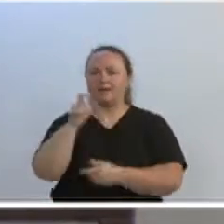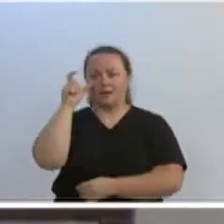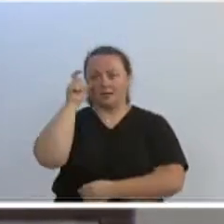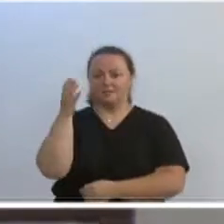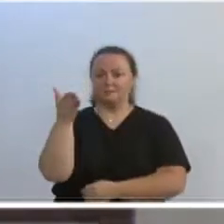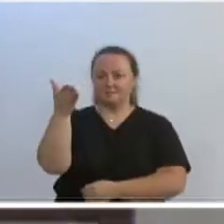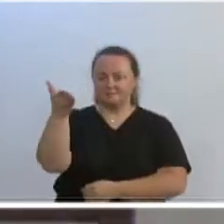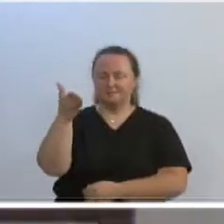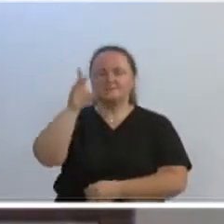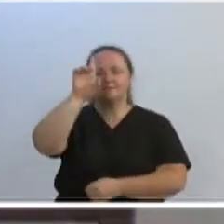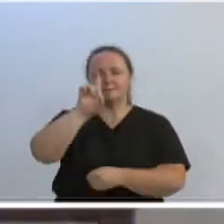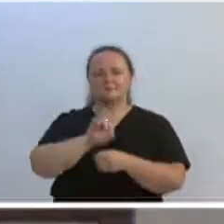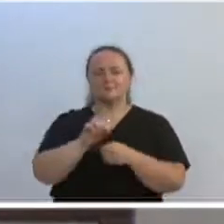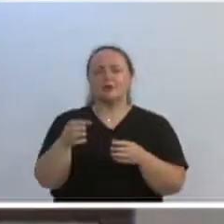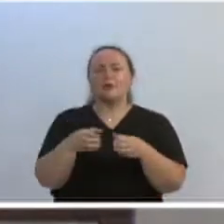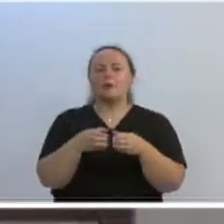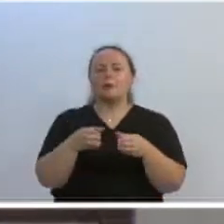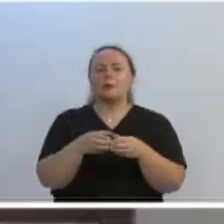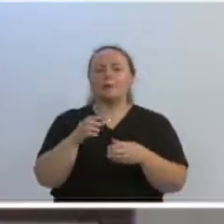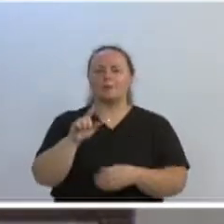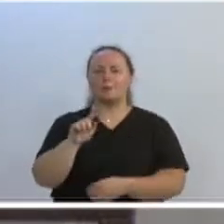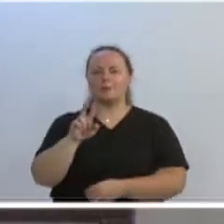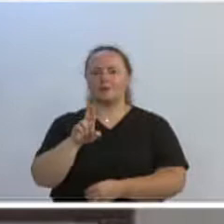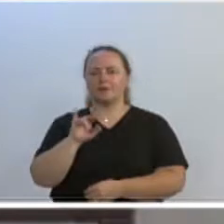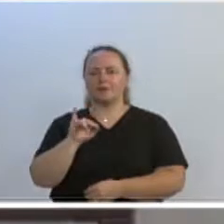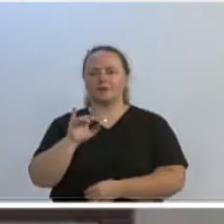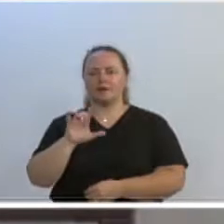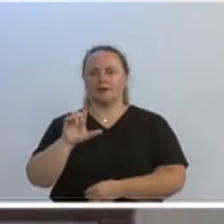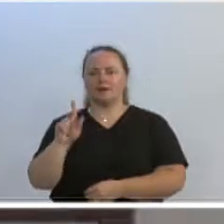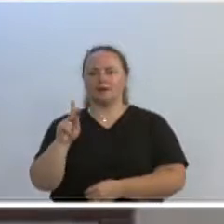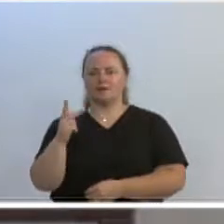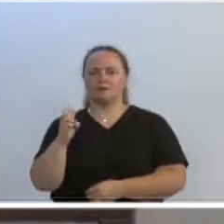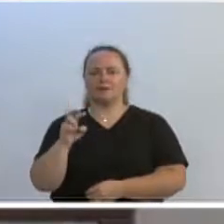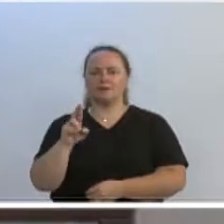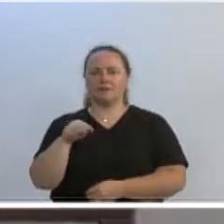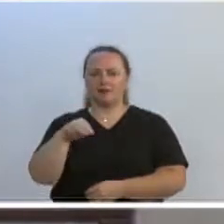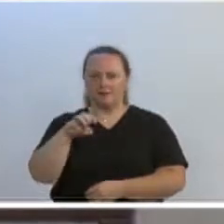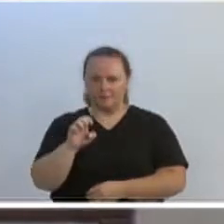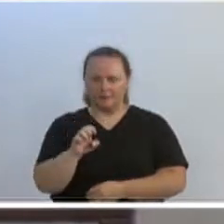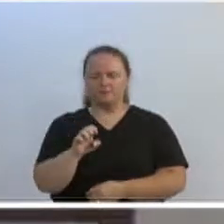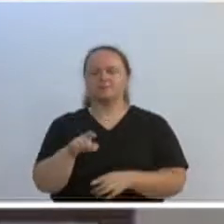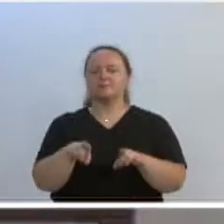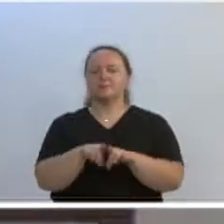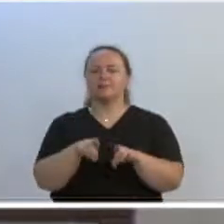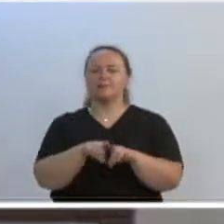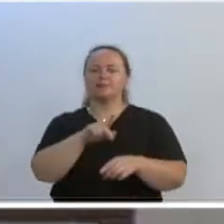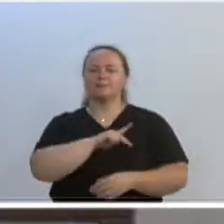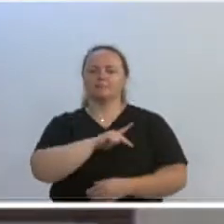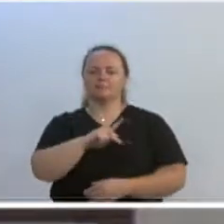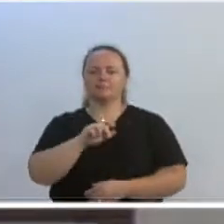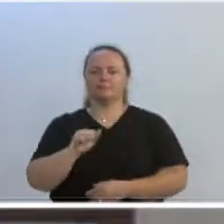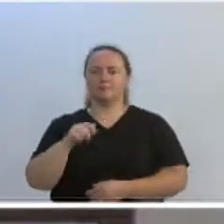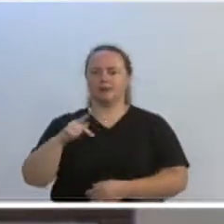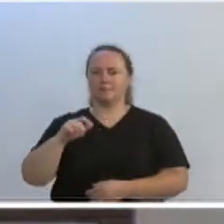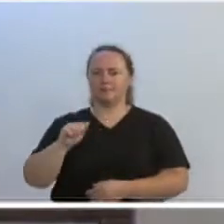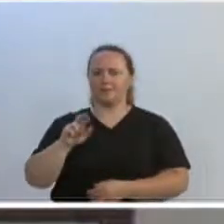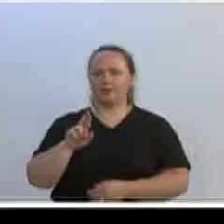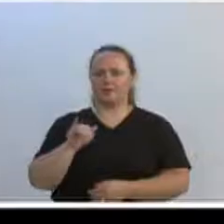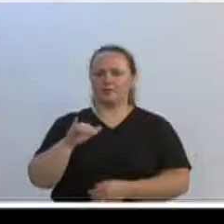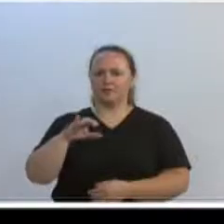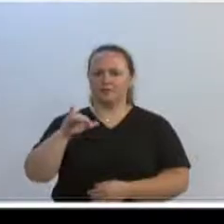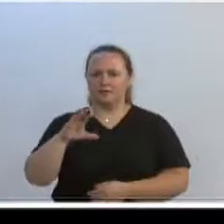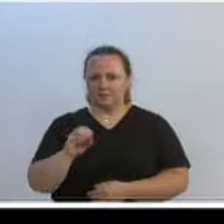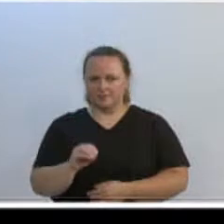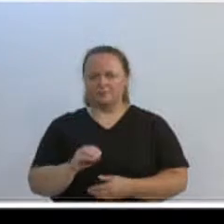diretoria da associação da amorosa o guilherme pena especial o presidente aparece toda sua equipe e colocar a imagem é que na noite